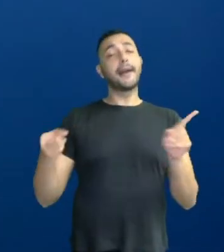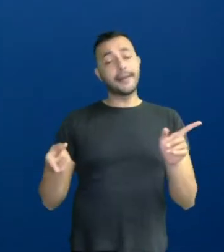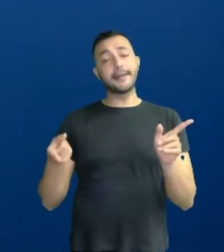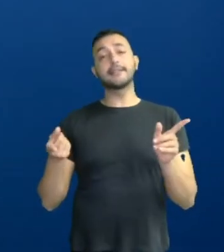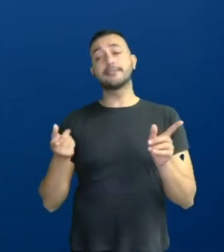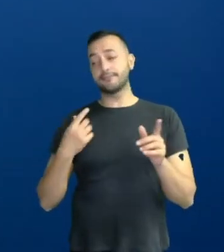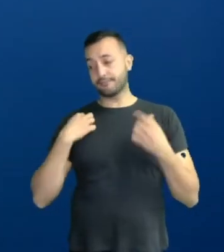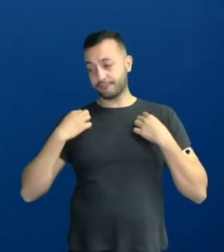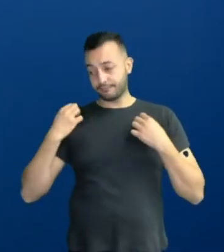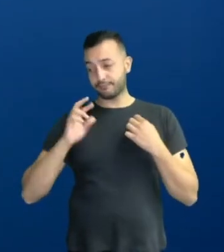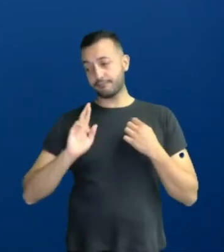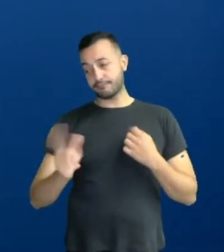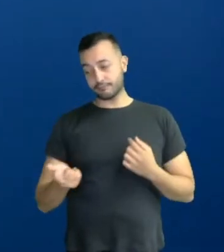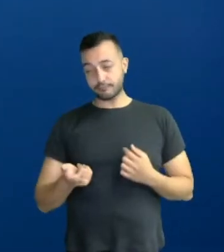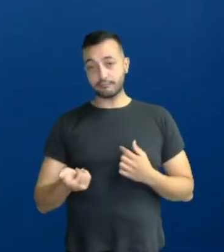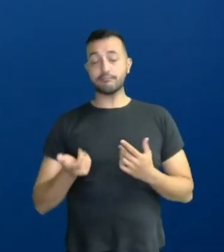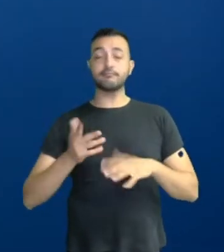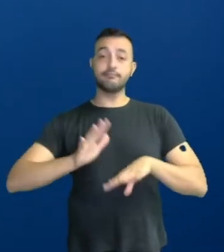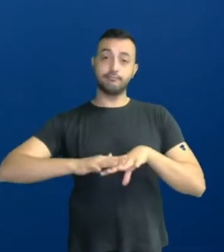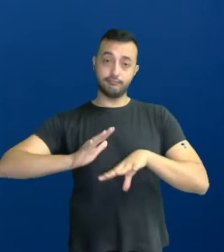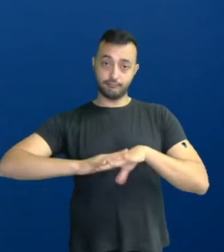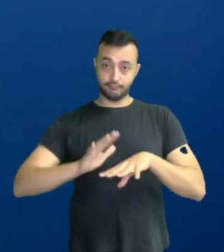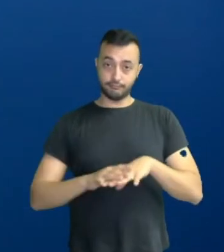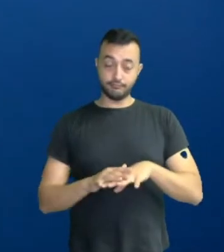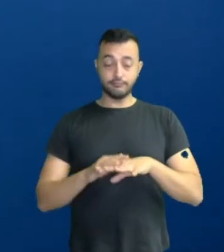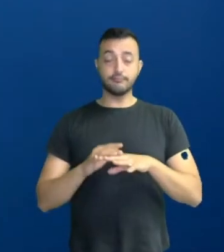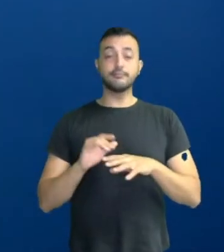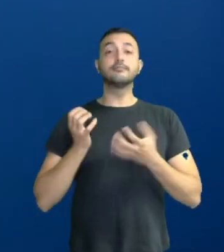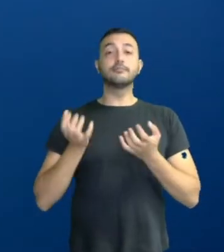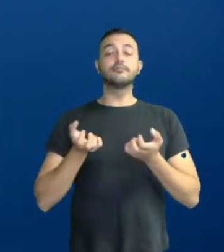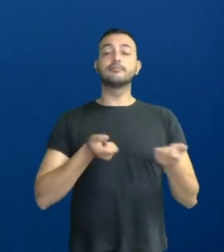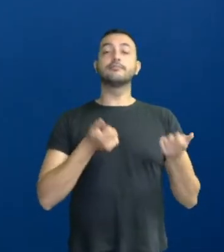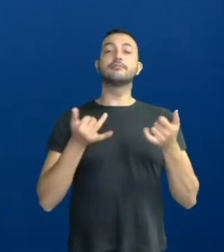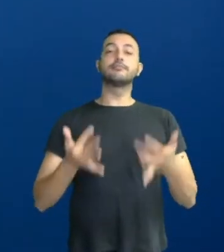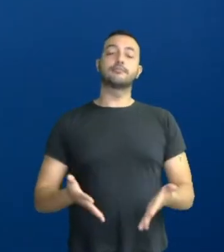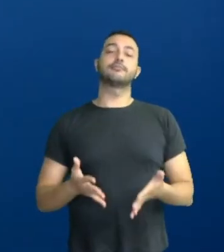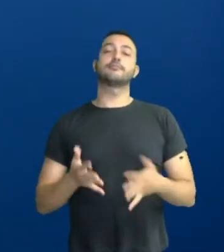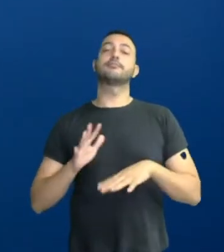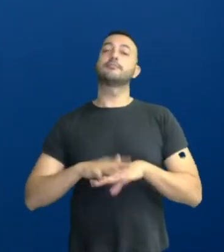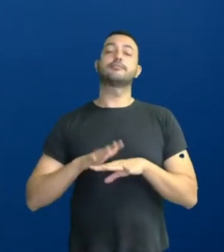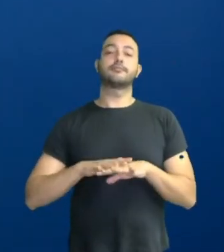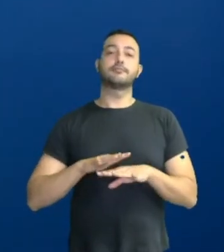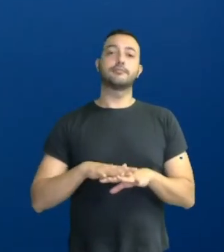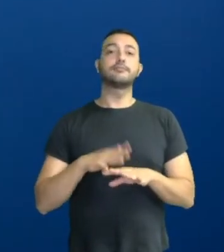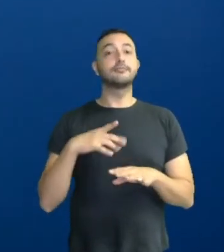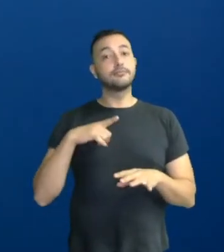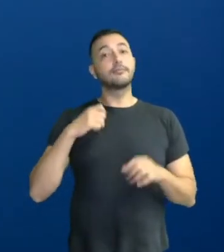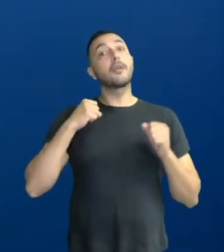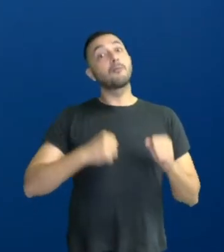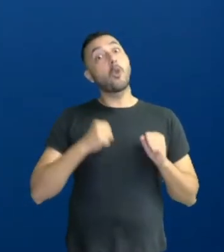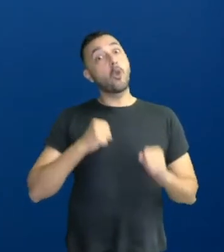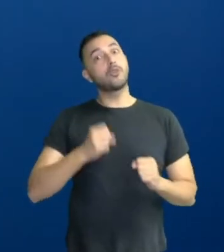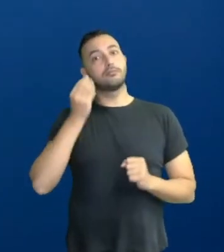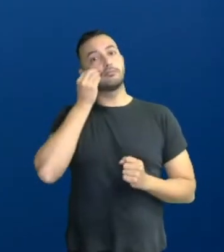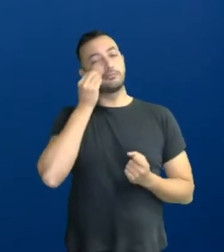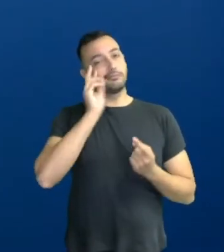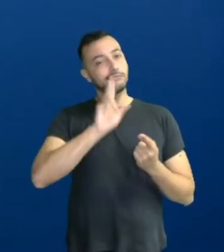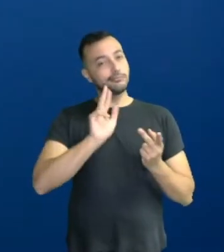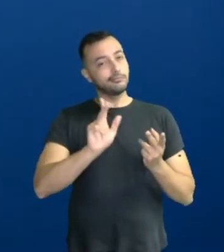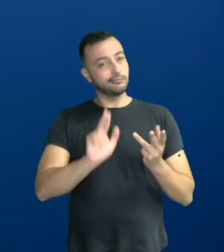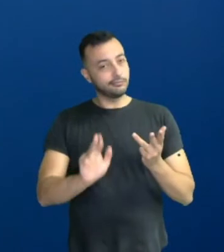vestido diferente, tá certo? Então, na matemática, o que eu quero dizer a vocês é o seguinte. Na matemática, nós temos essas possibilidades,